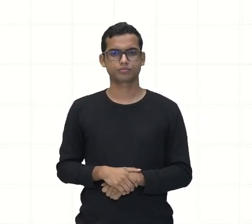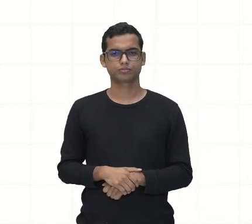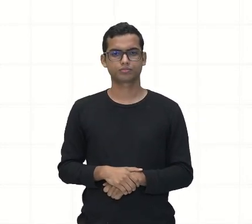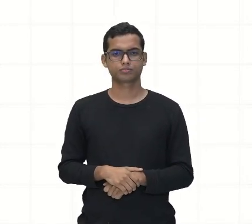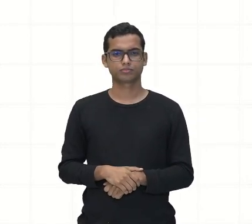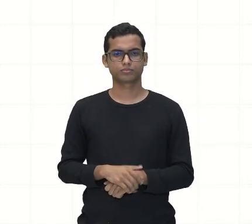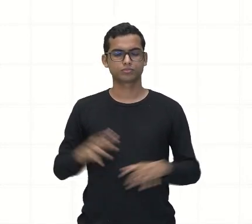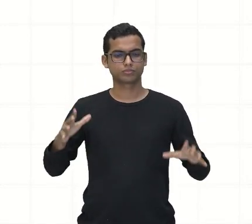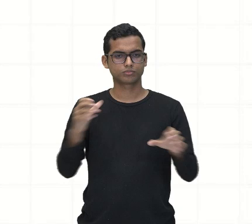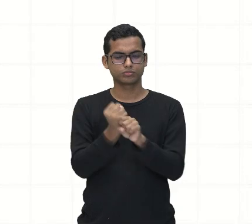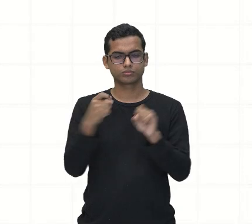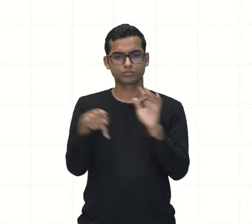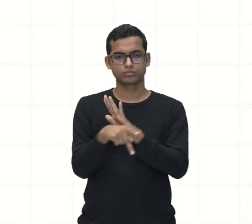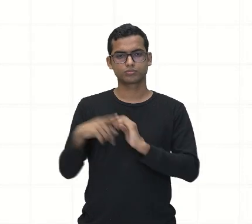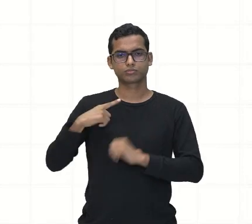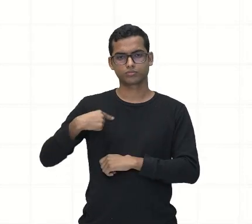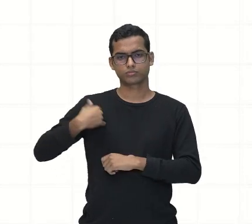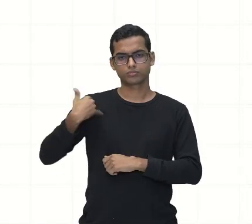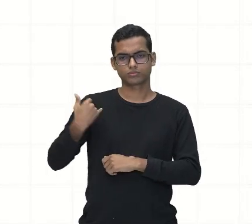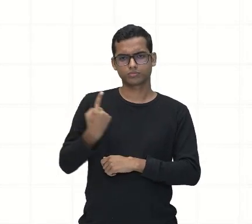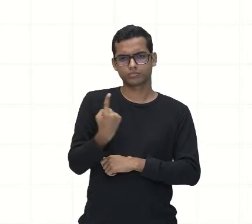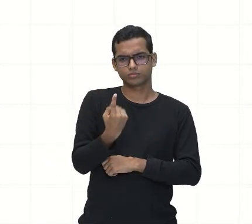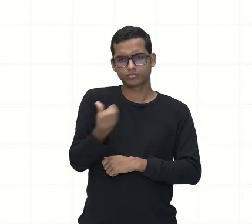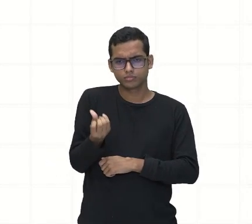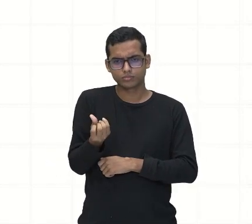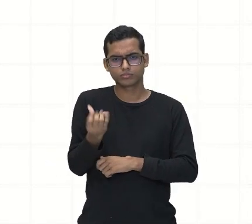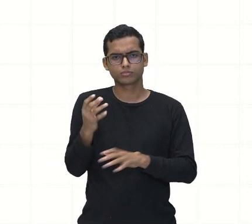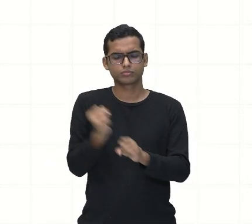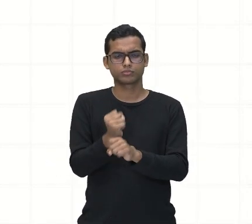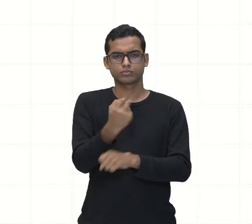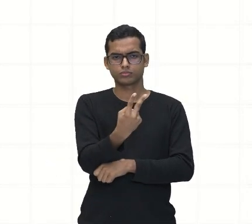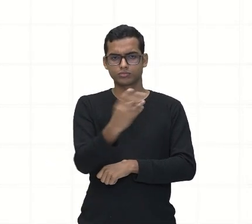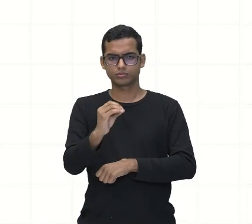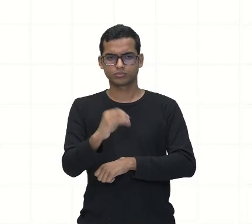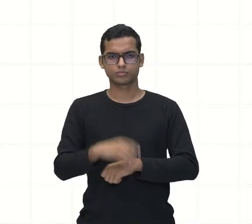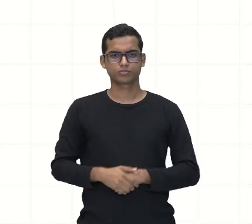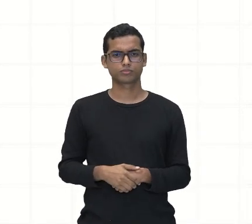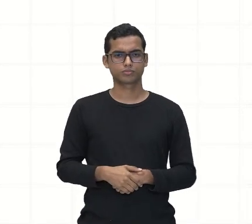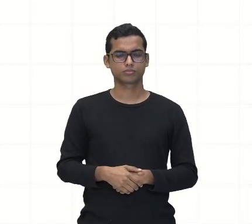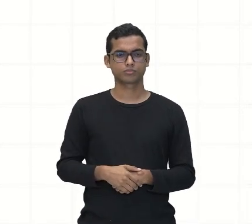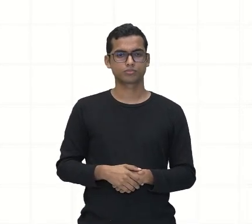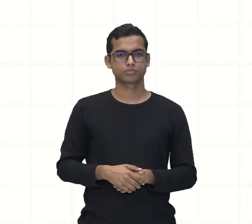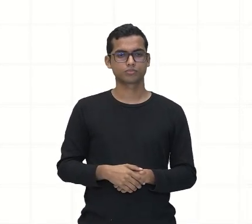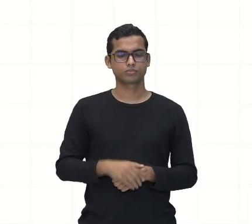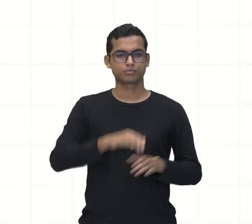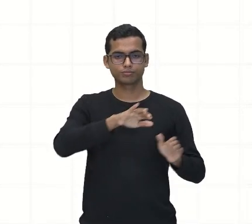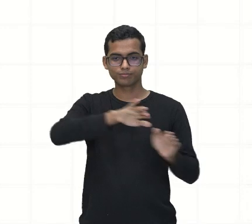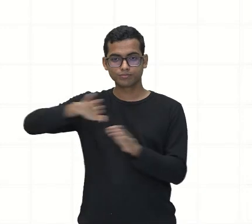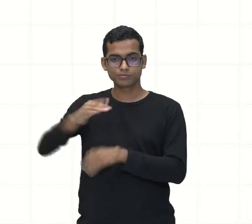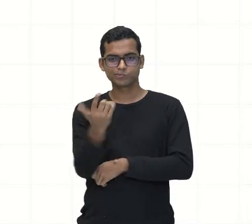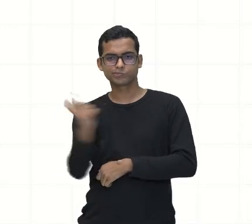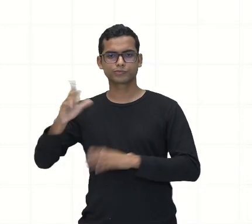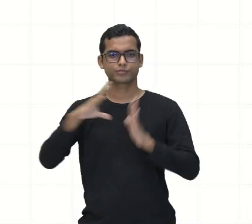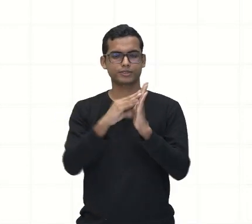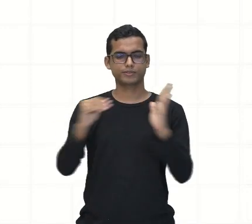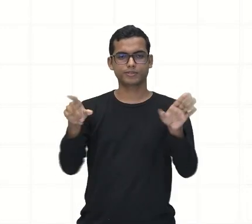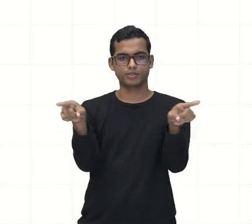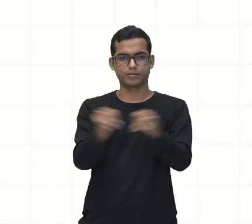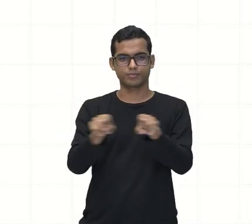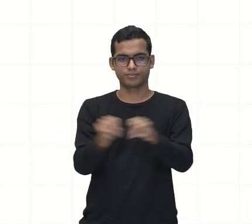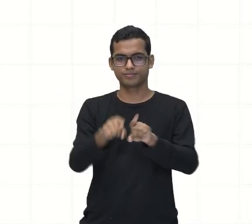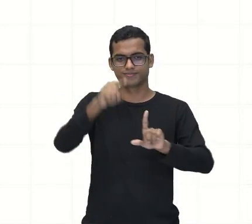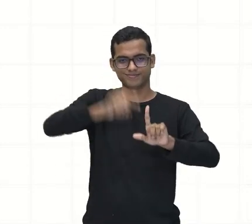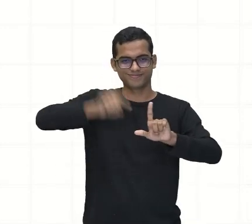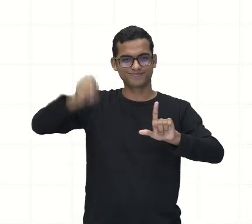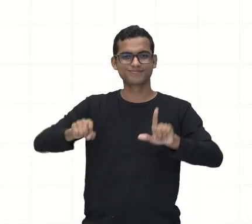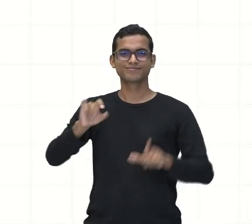seria 20. Tudo bem? Vamos falar aqui sobre mais um modelo agora de gráfico, que